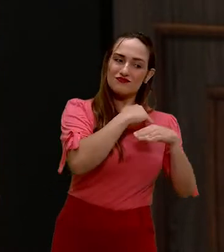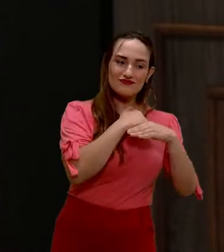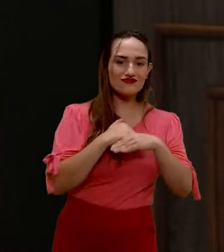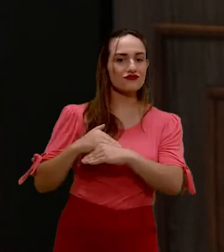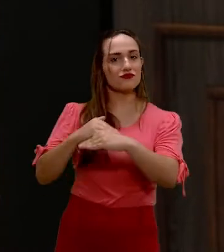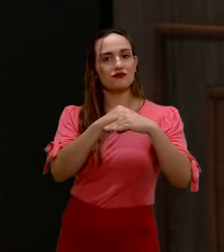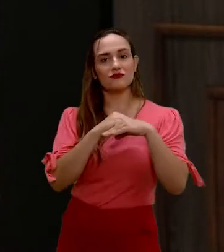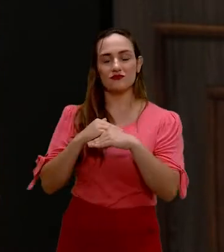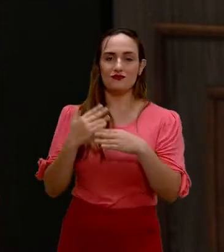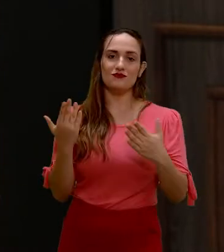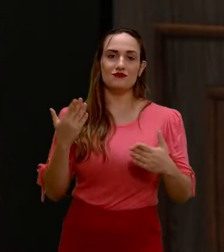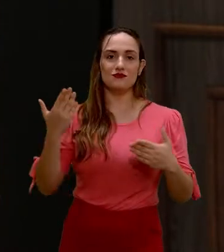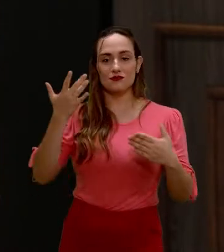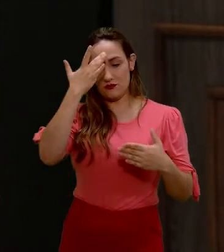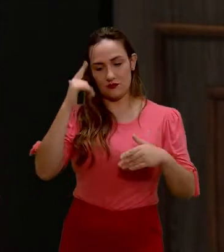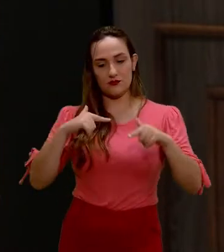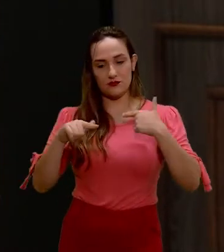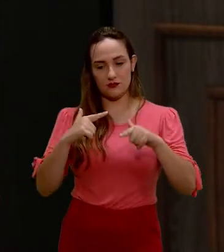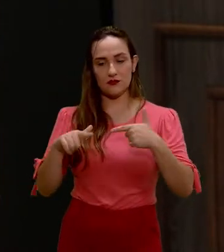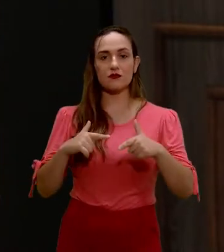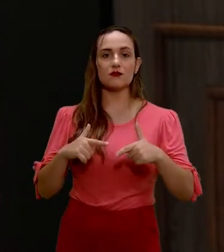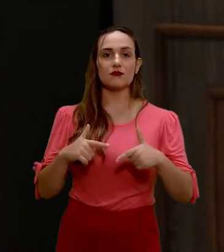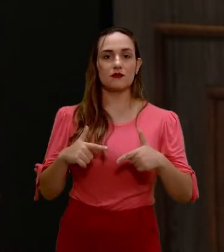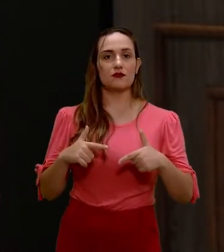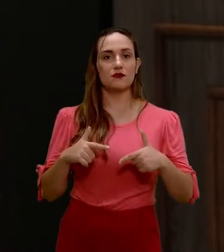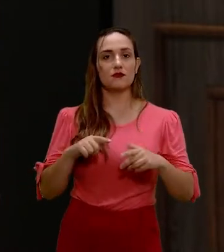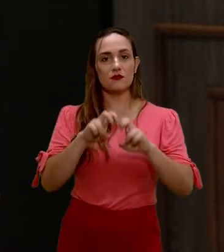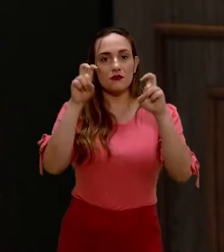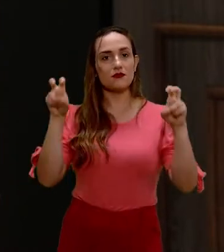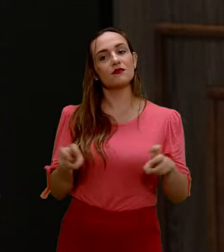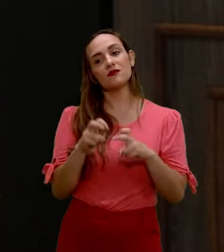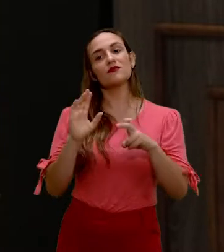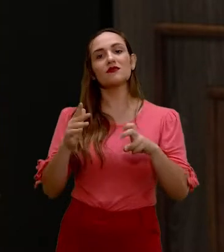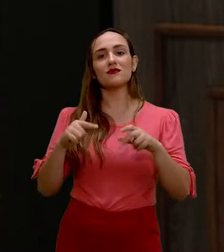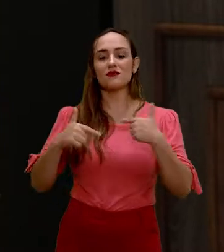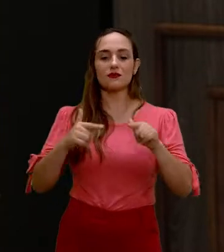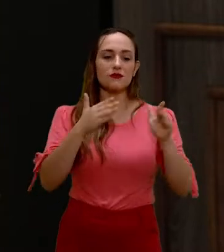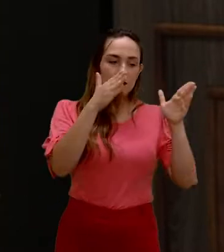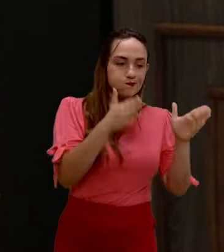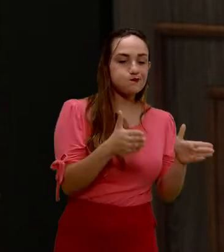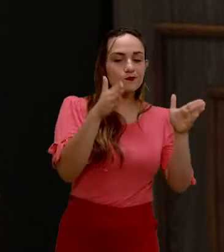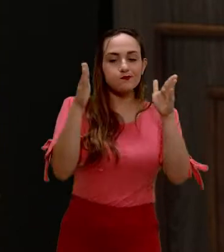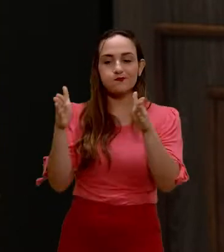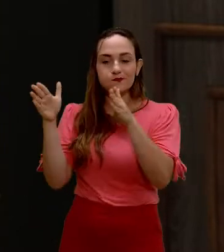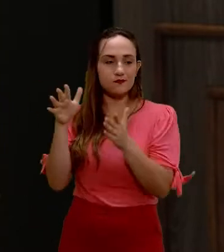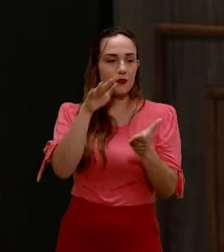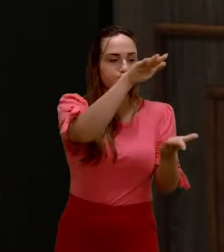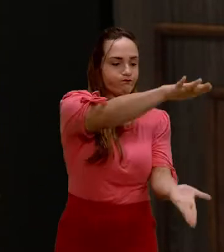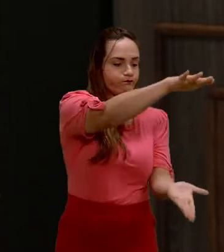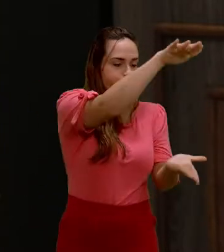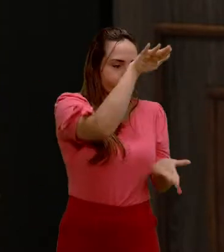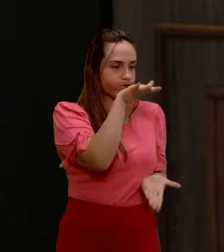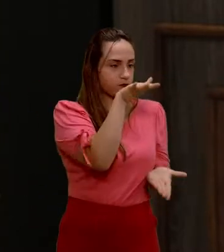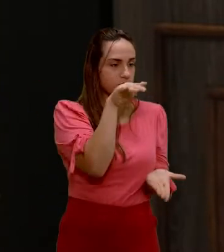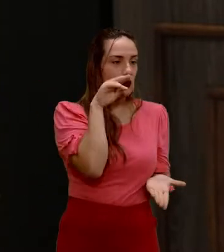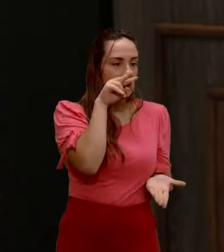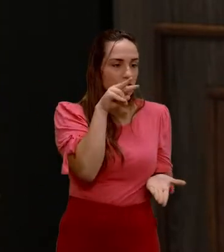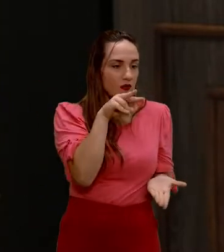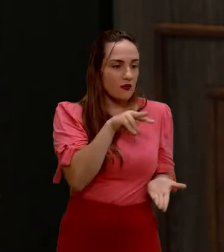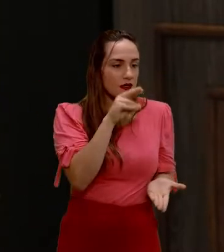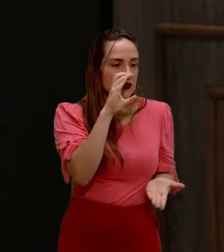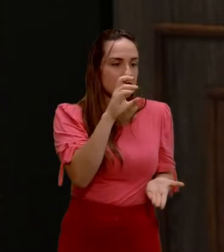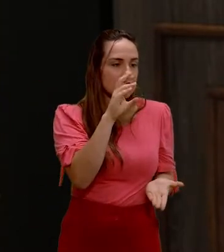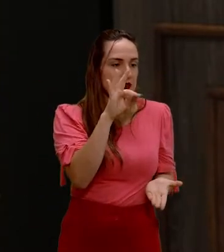E os servidores da CPE são mais treinados e trabalham em bloco. E, obviamente, também como a gente tem